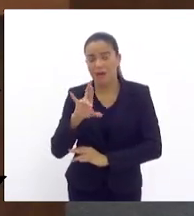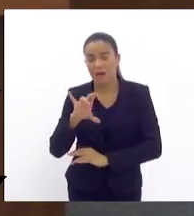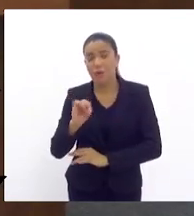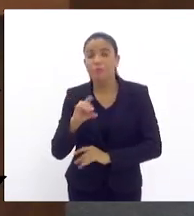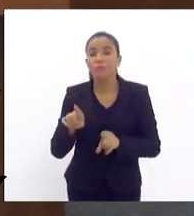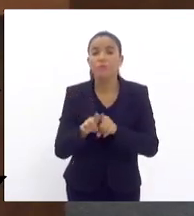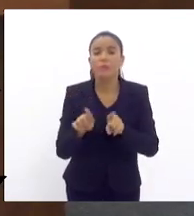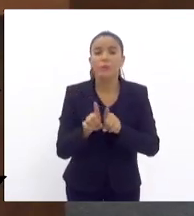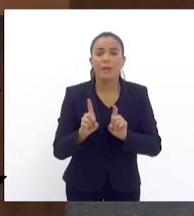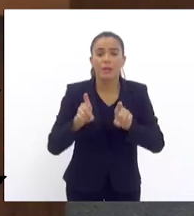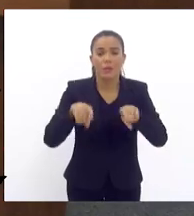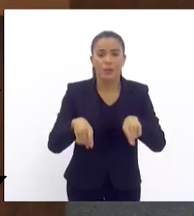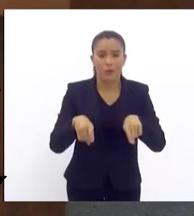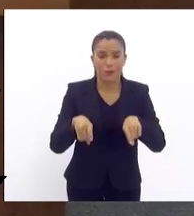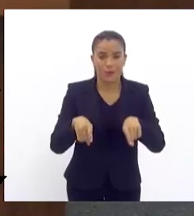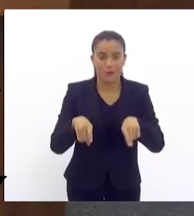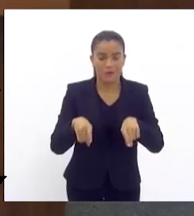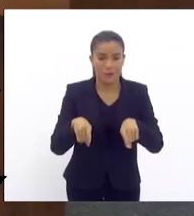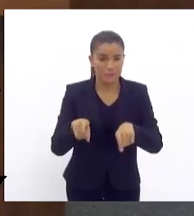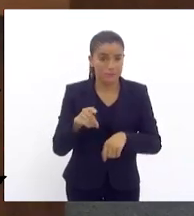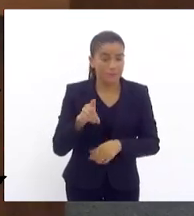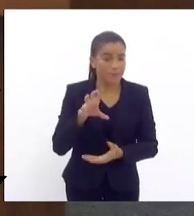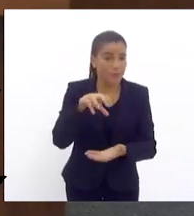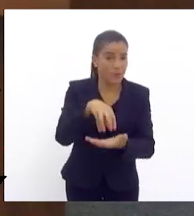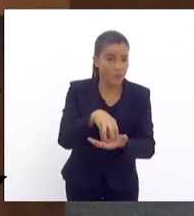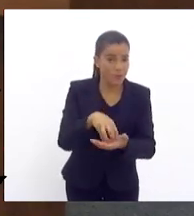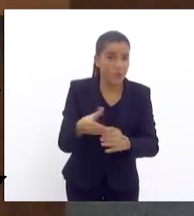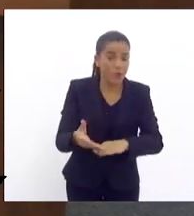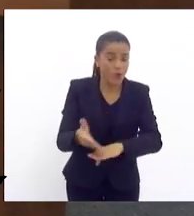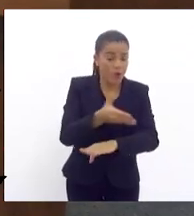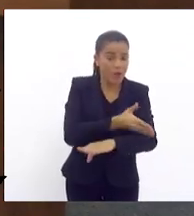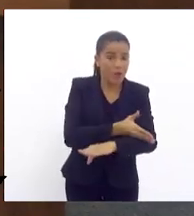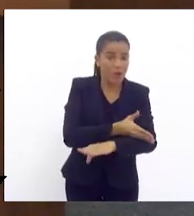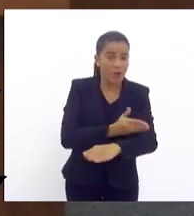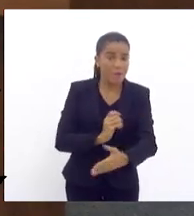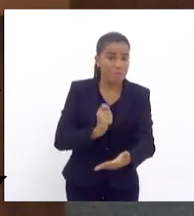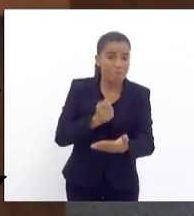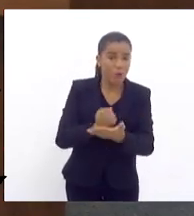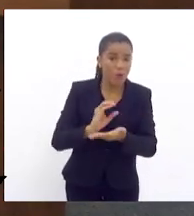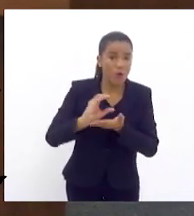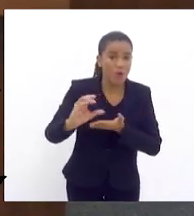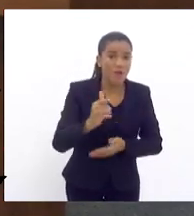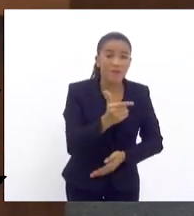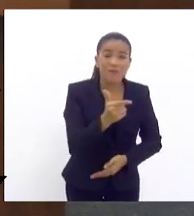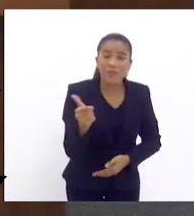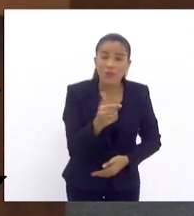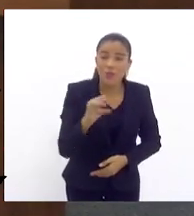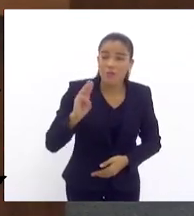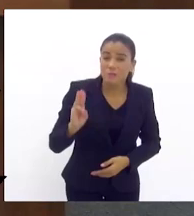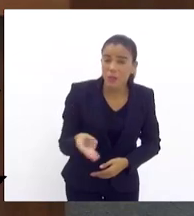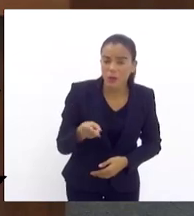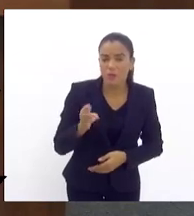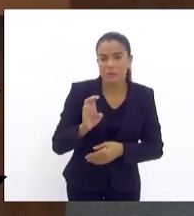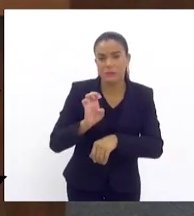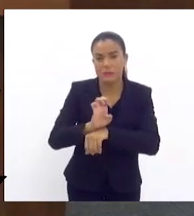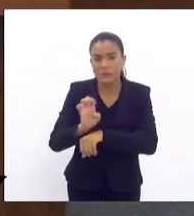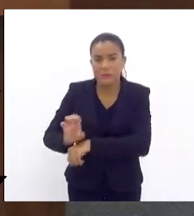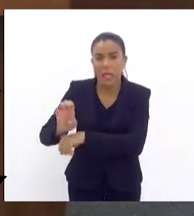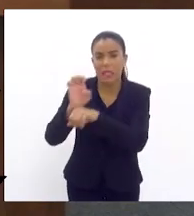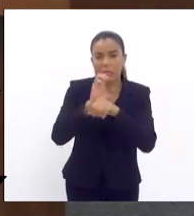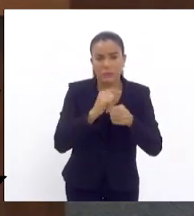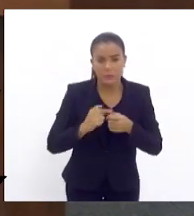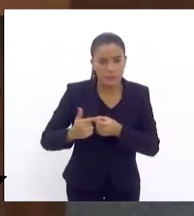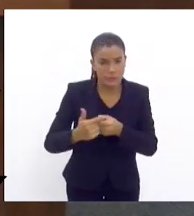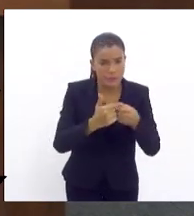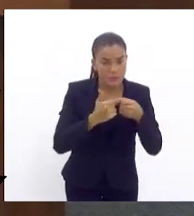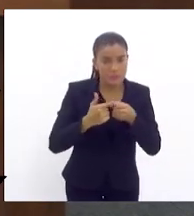outorga. O setor antecipou 22 bilhões de reais, aproximadamente, aos estados e municípios. Esse